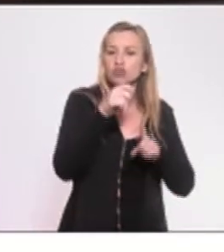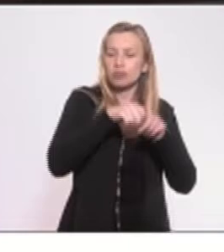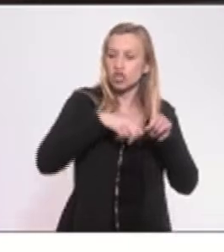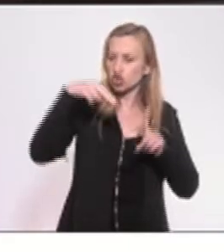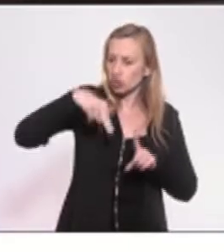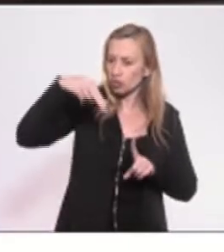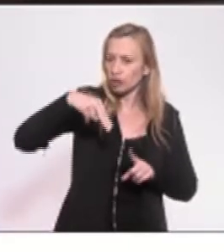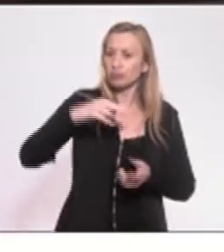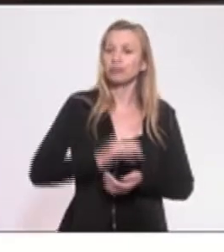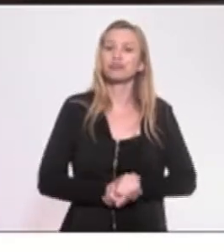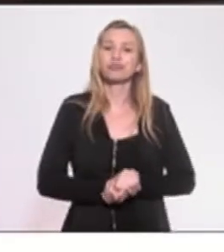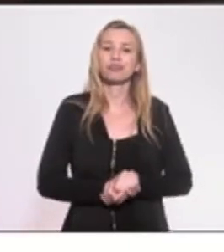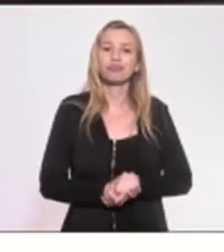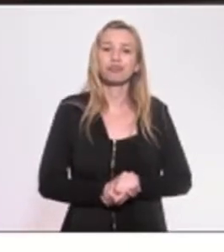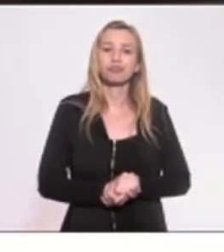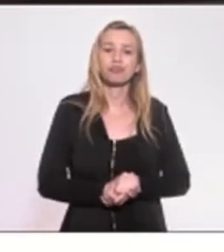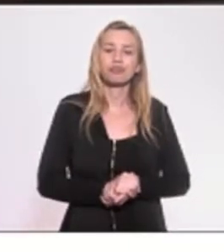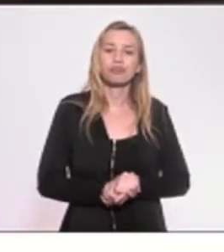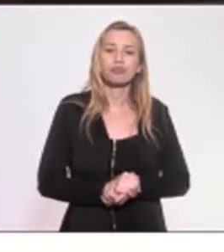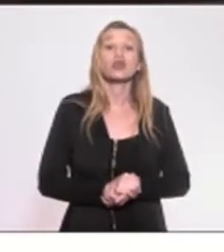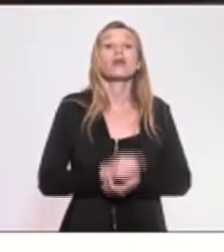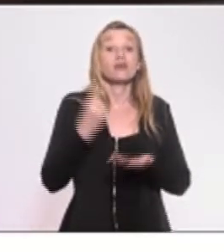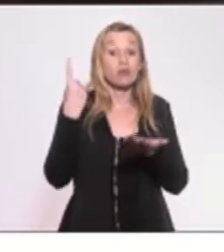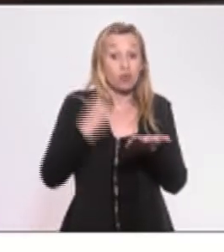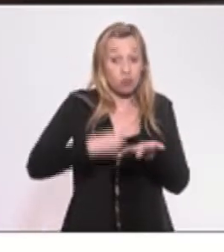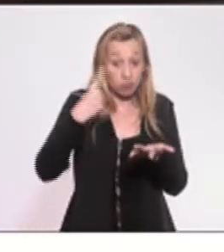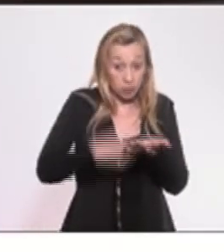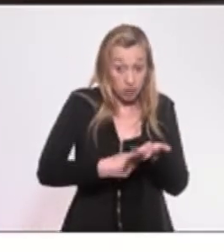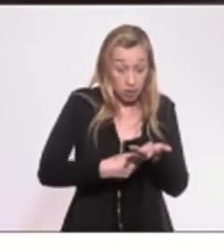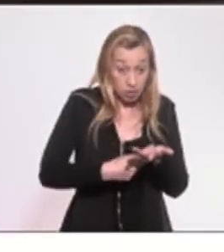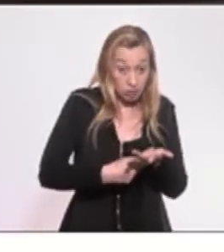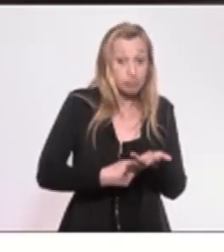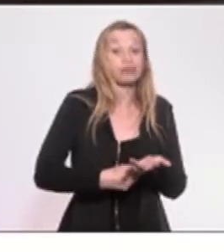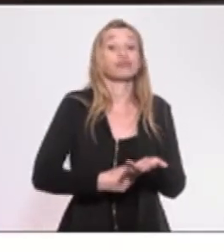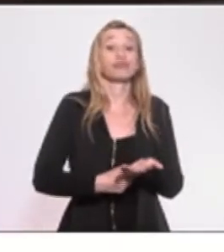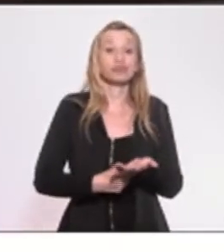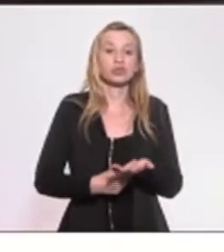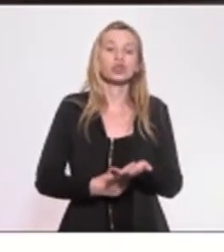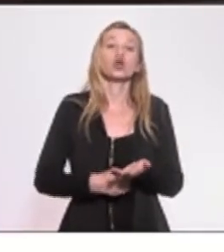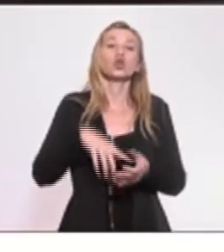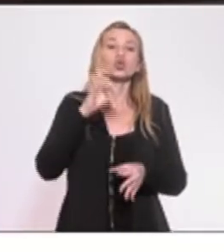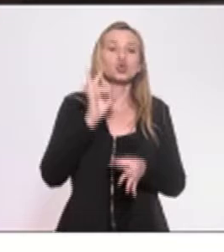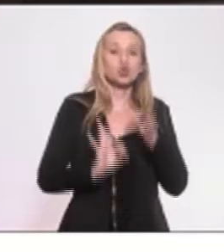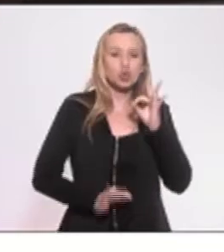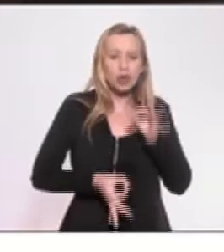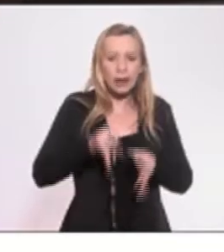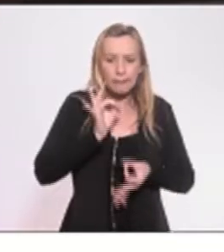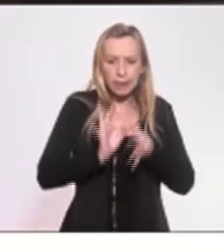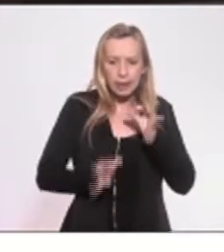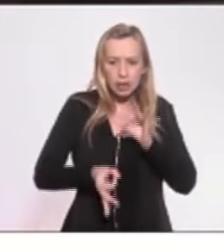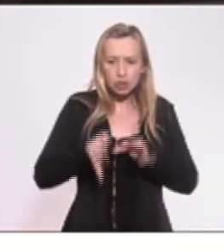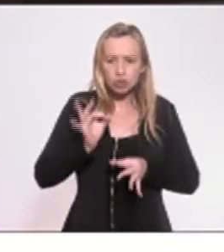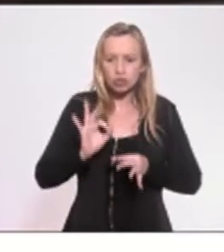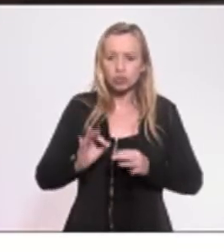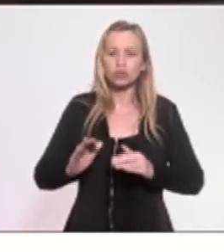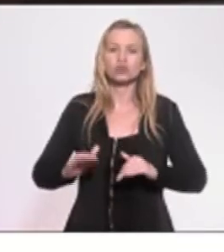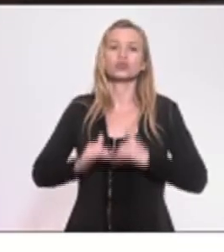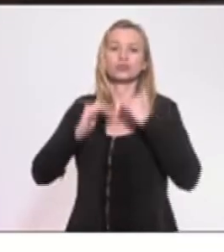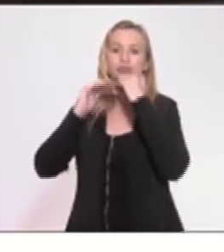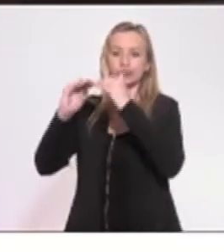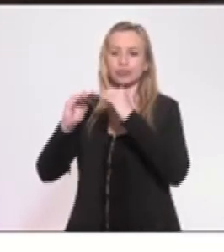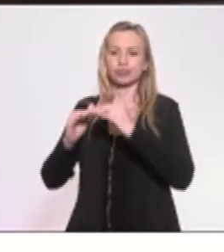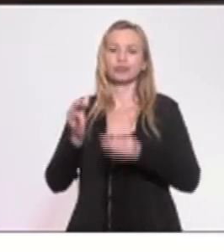novembro, ainda está marcado o julgamento no Supremo Tribunal